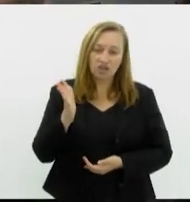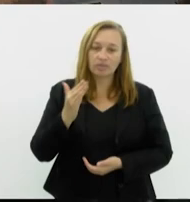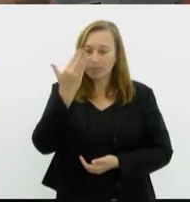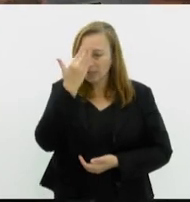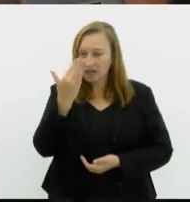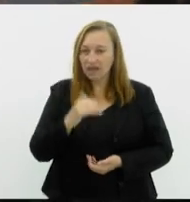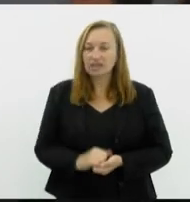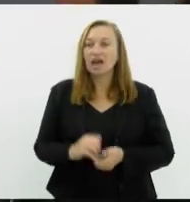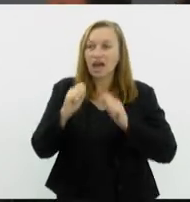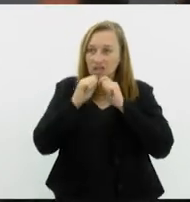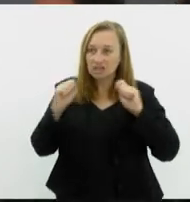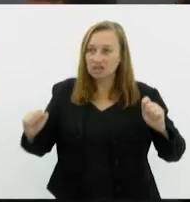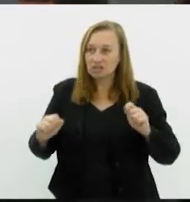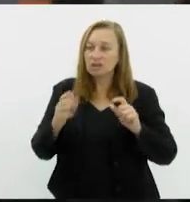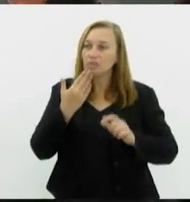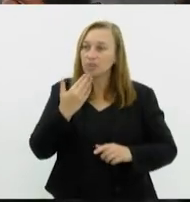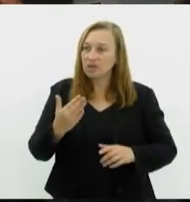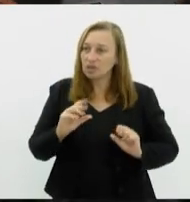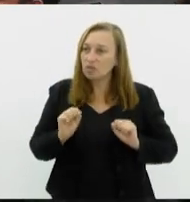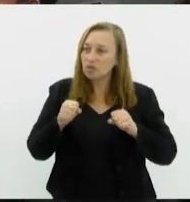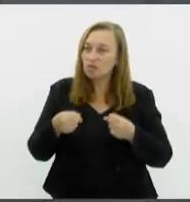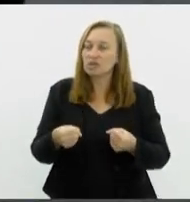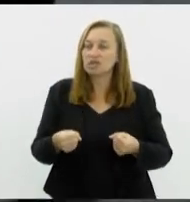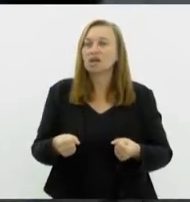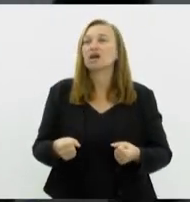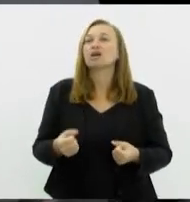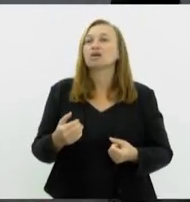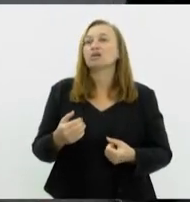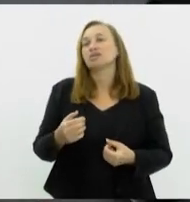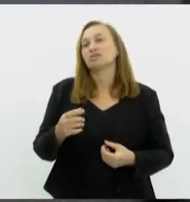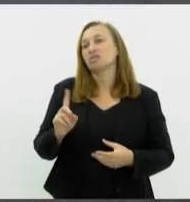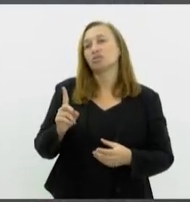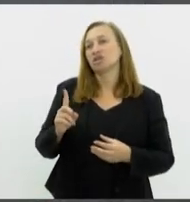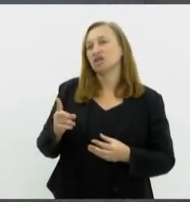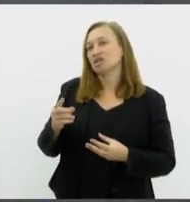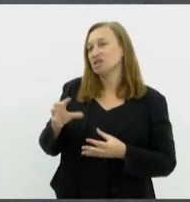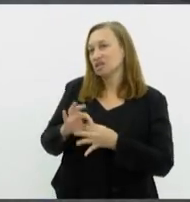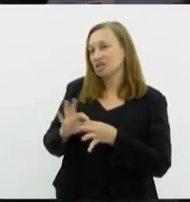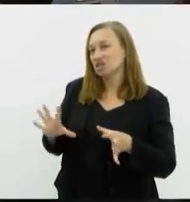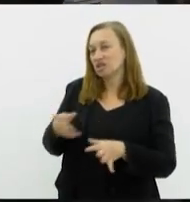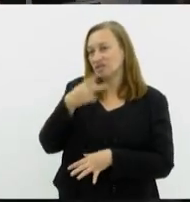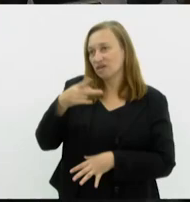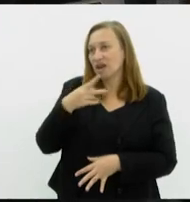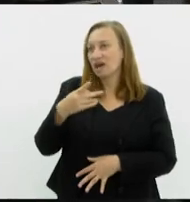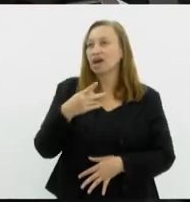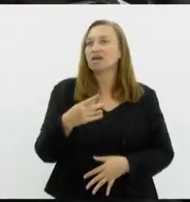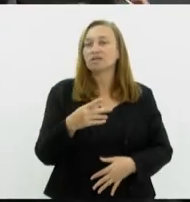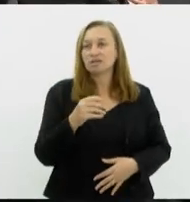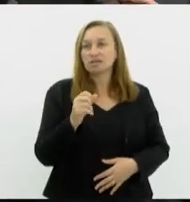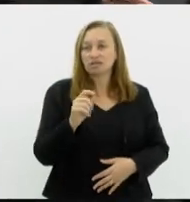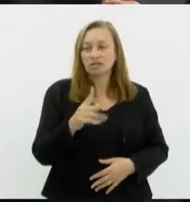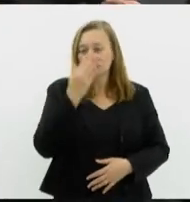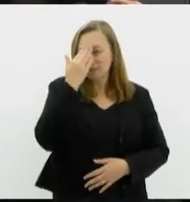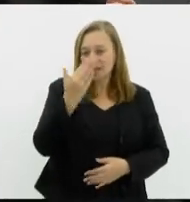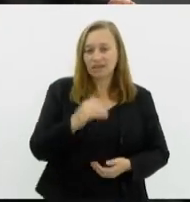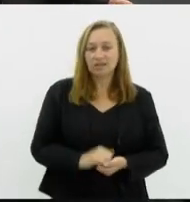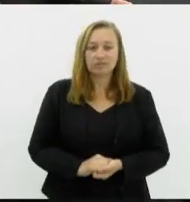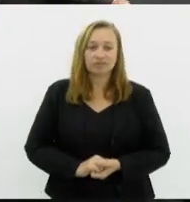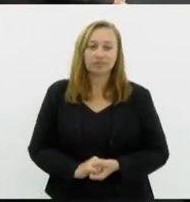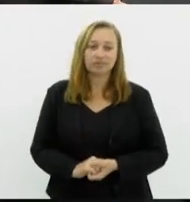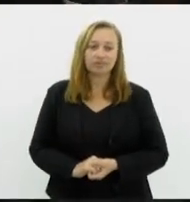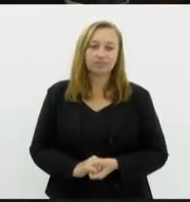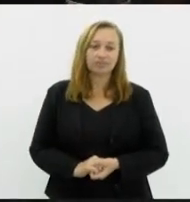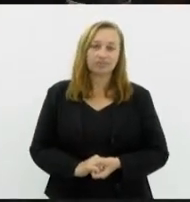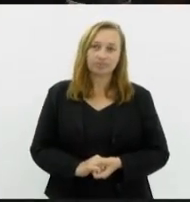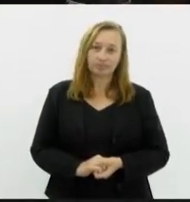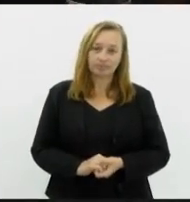que a assessoria reforçou comigo, eu já não ia negar um pedido da nossa companheira. Obrigado, Vossa Excelência já sabia. Mink. Obrigado.